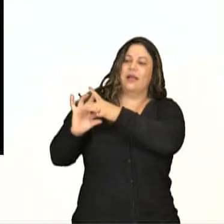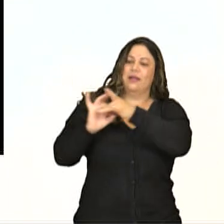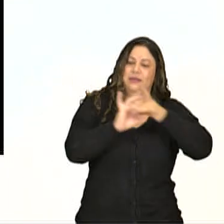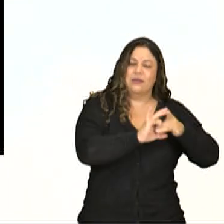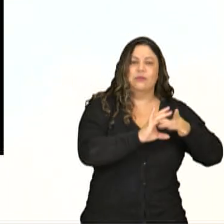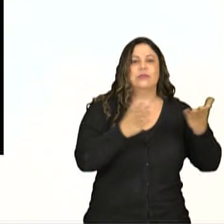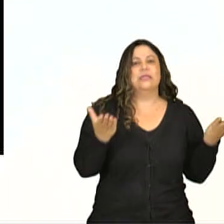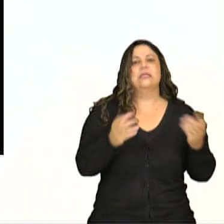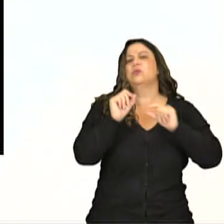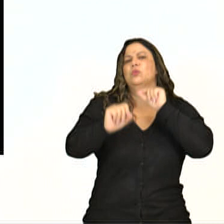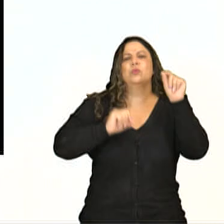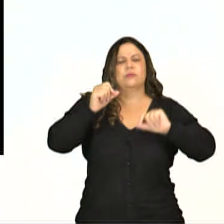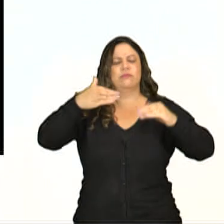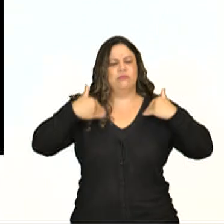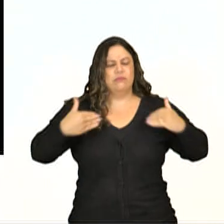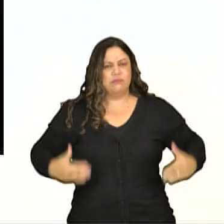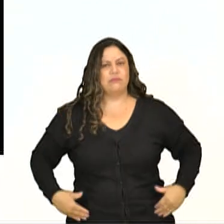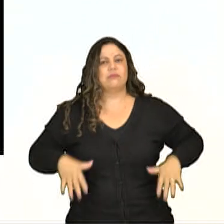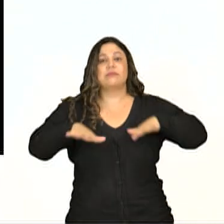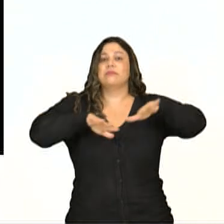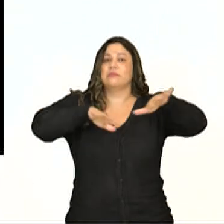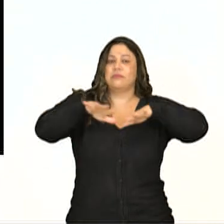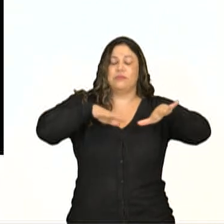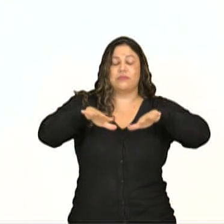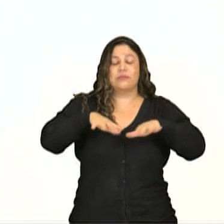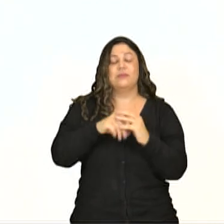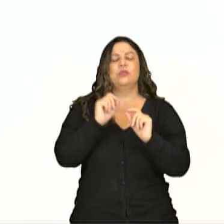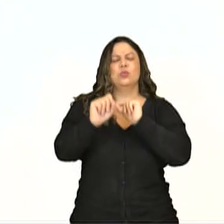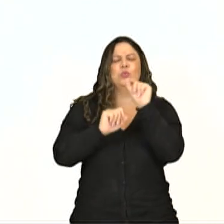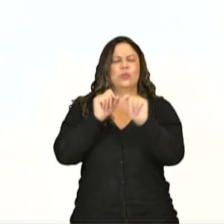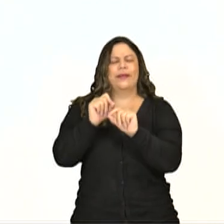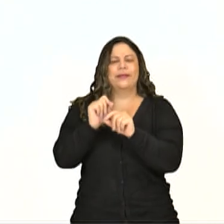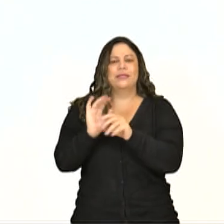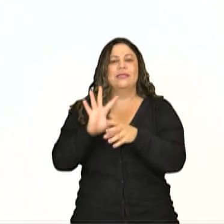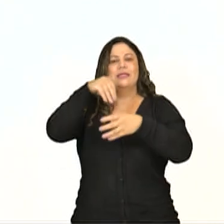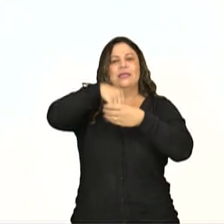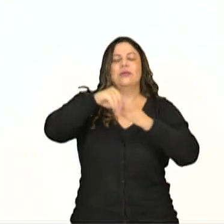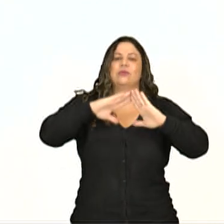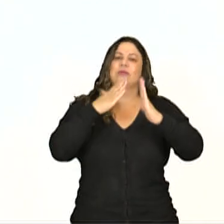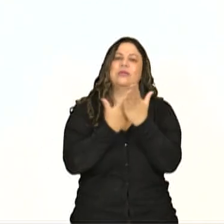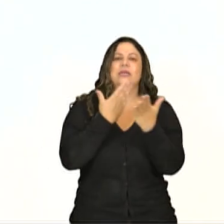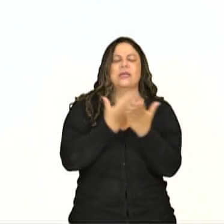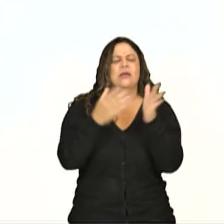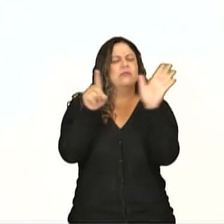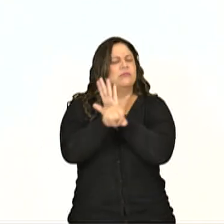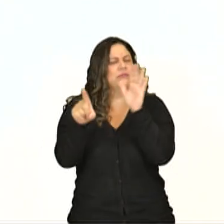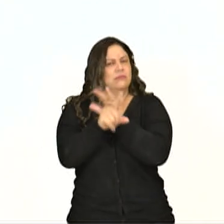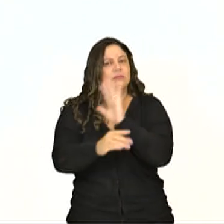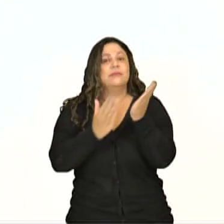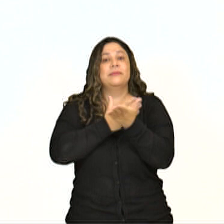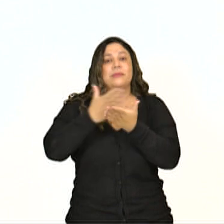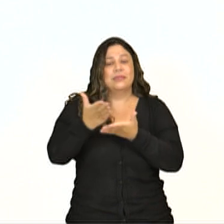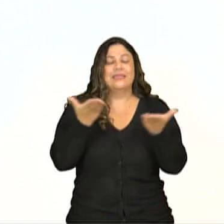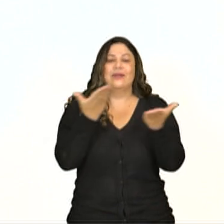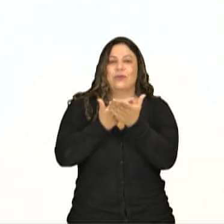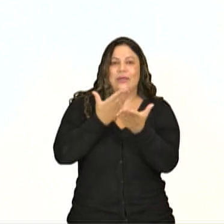corporal de movimento ela é inserida na sua escola. Eu trouxe algumas perguntas para nós iniciarmos a nossa